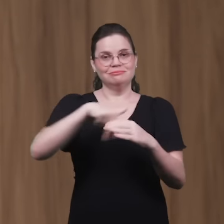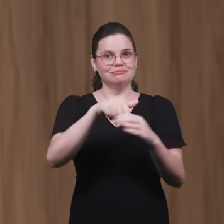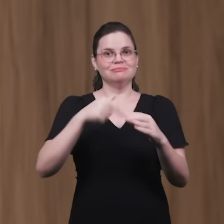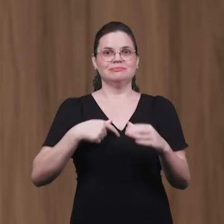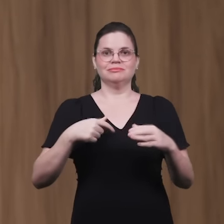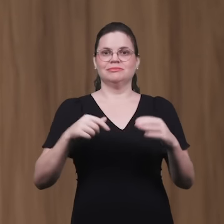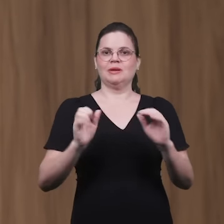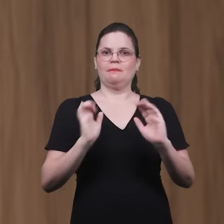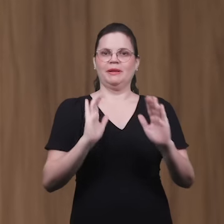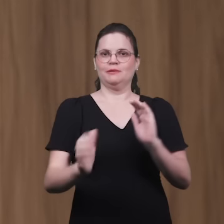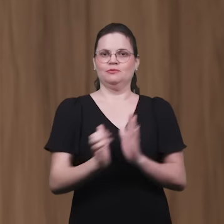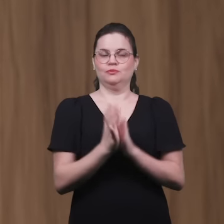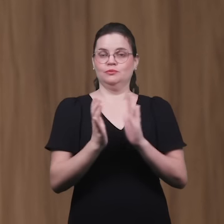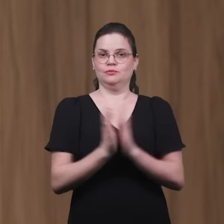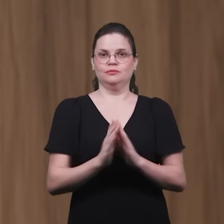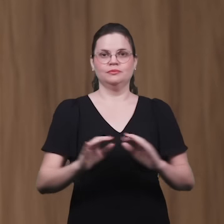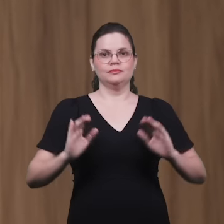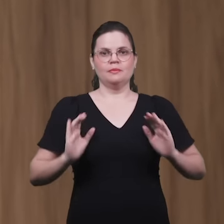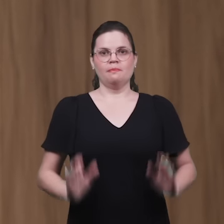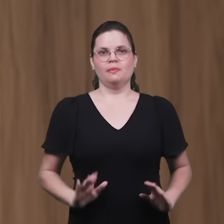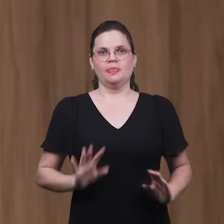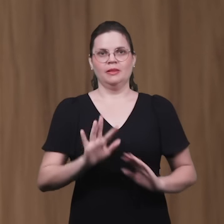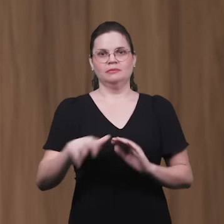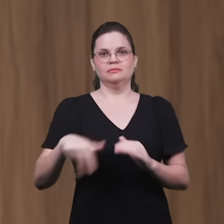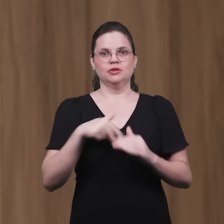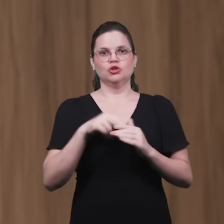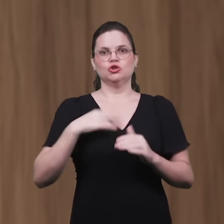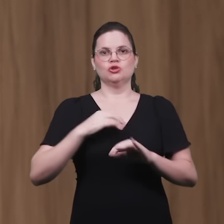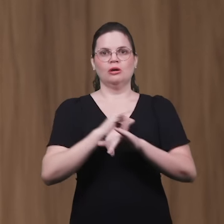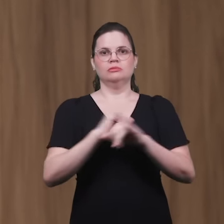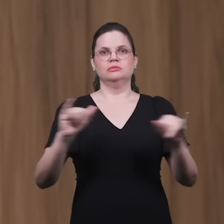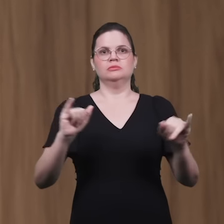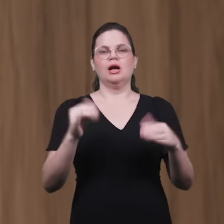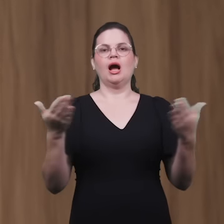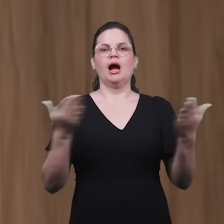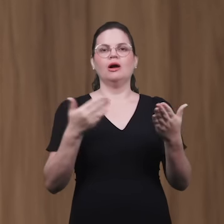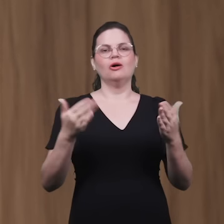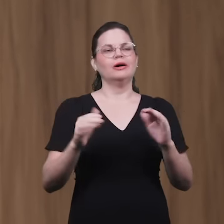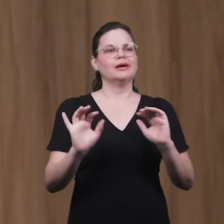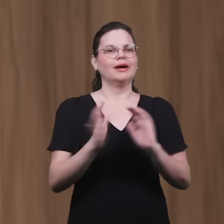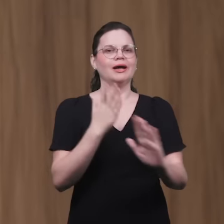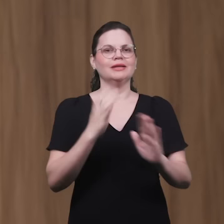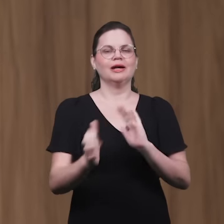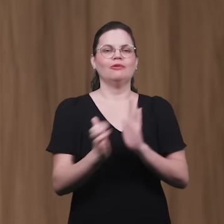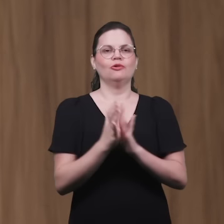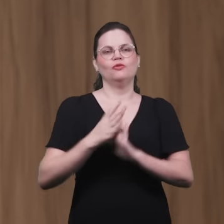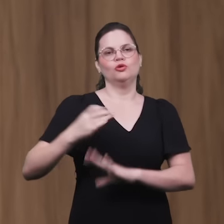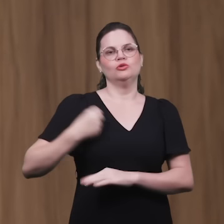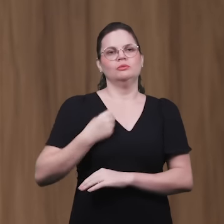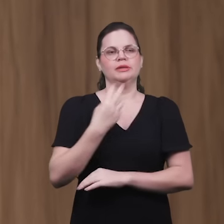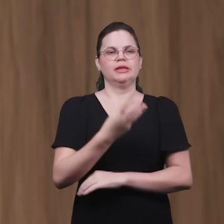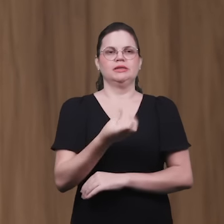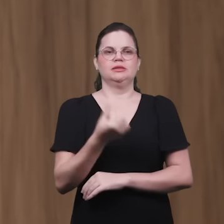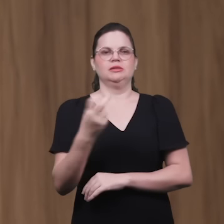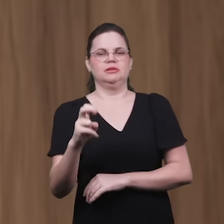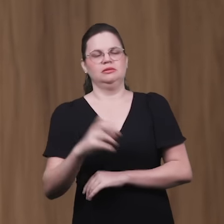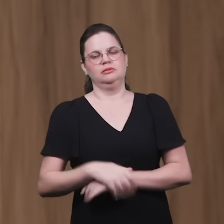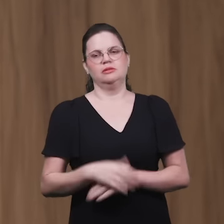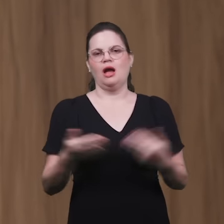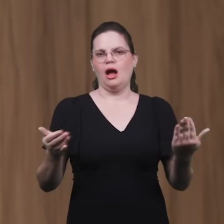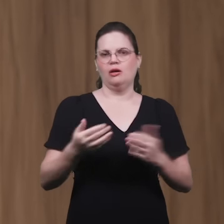assim de postura, ele não pode ser simplesmente um anunciador de hino. Agora vamos cantar o hino 365. Agora vamos cantar o